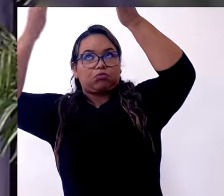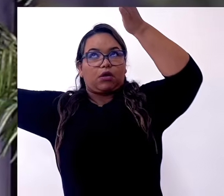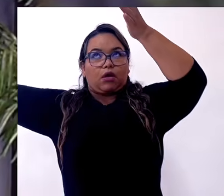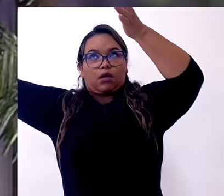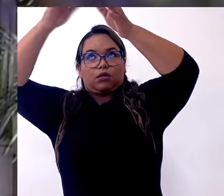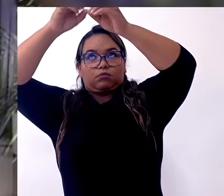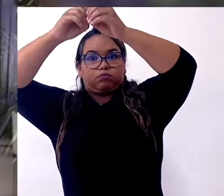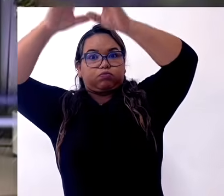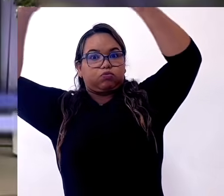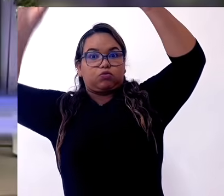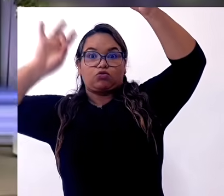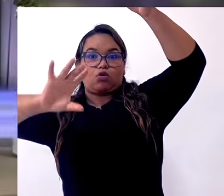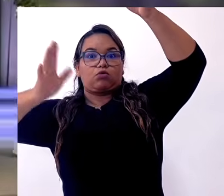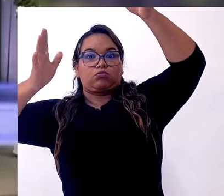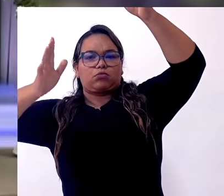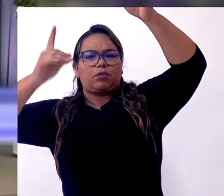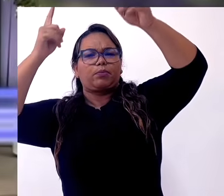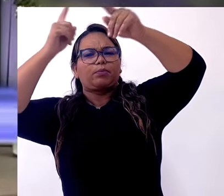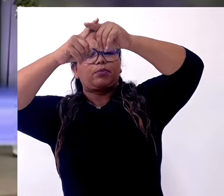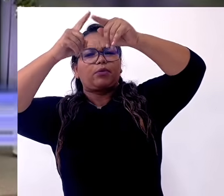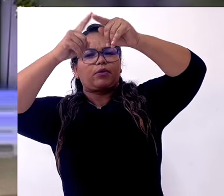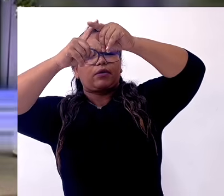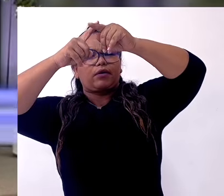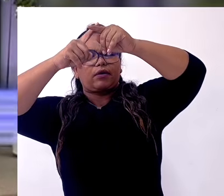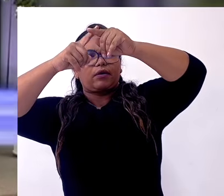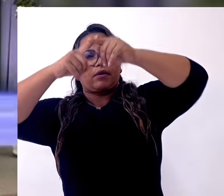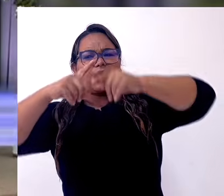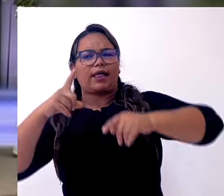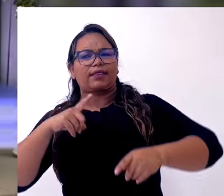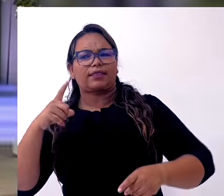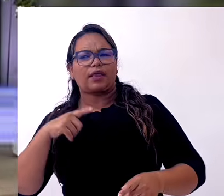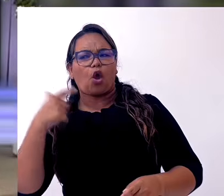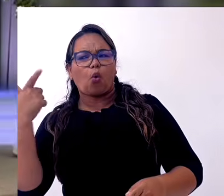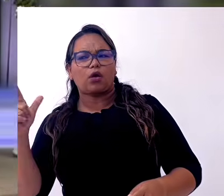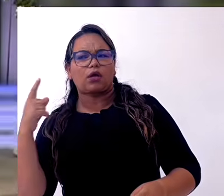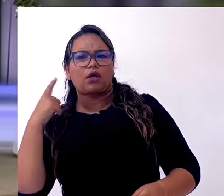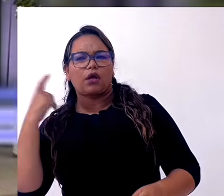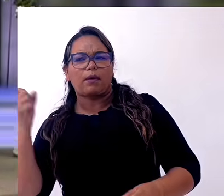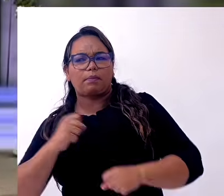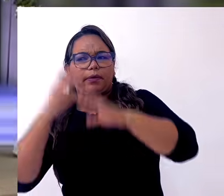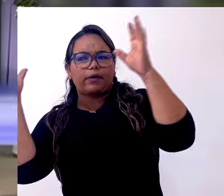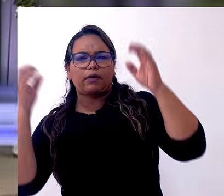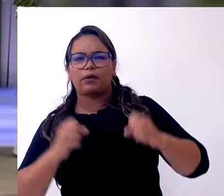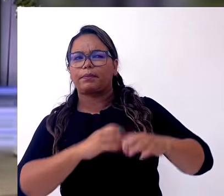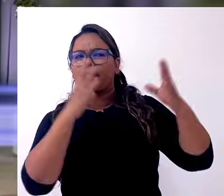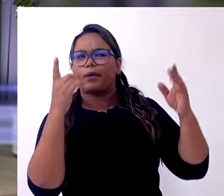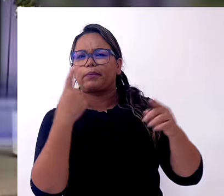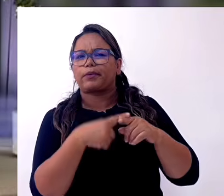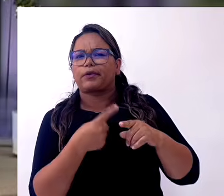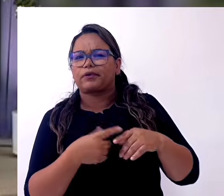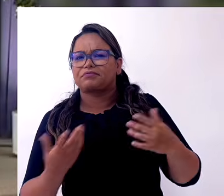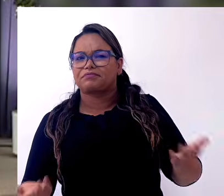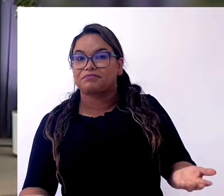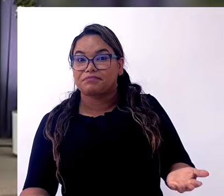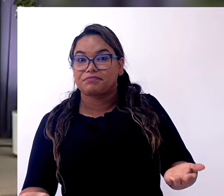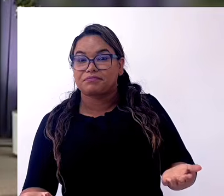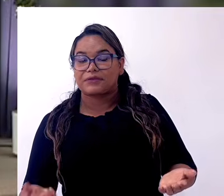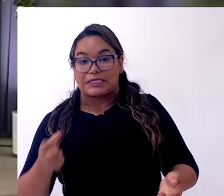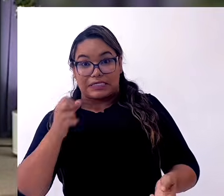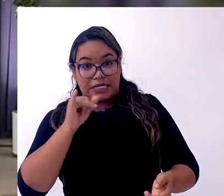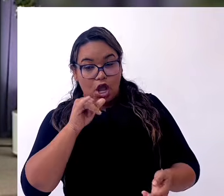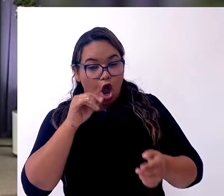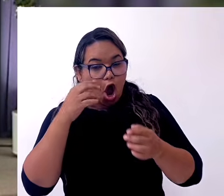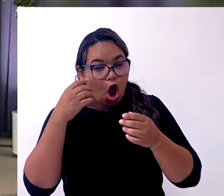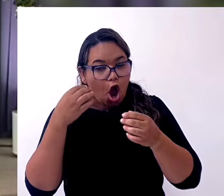edifícios caíram. Os peritos em demolição dizem que é exatamente isso que acontece numa demolição planejada. Vejam